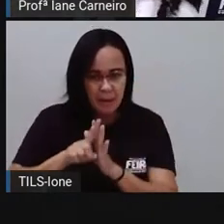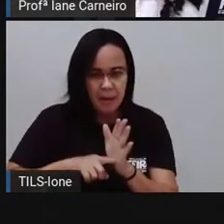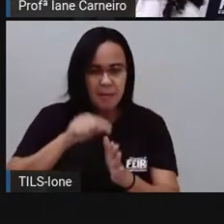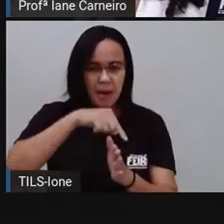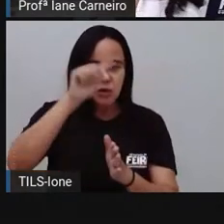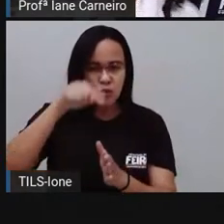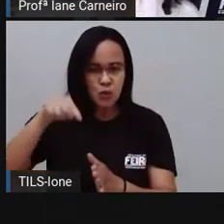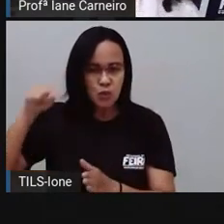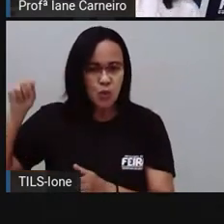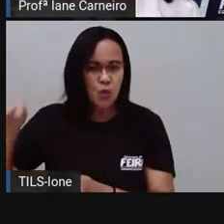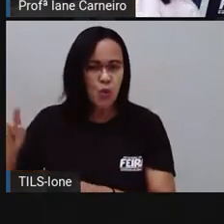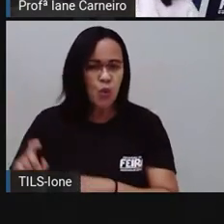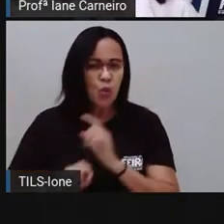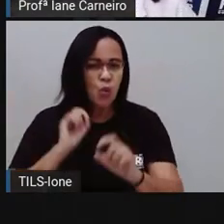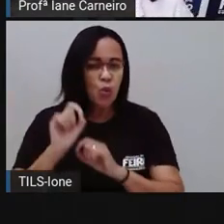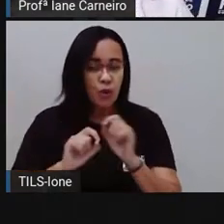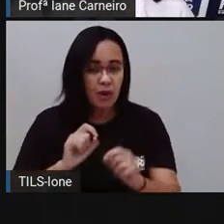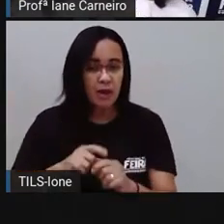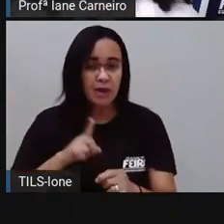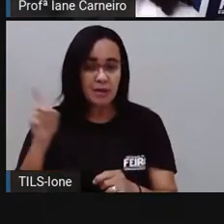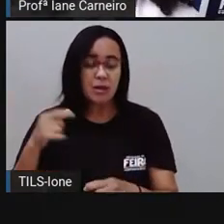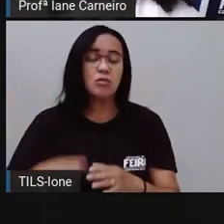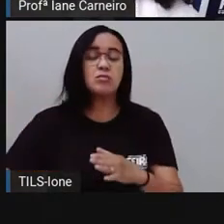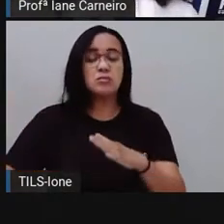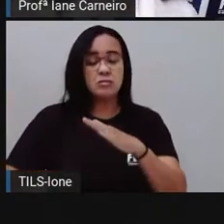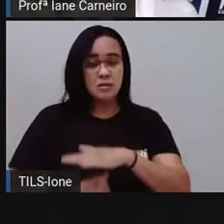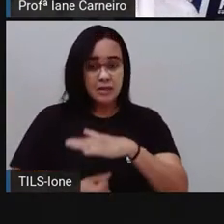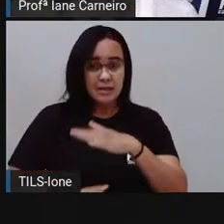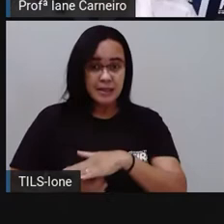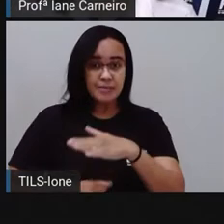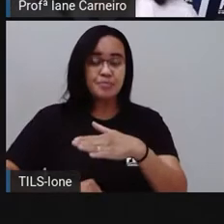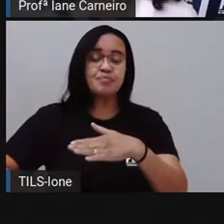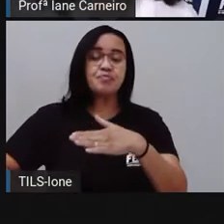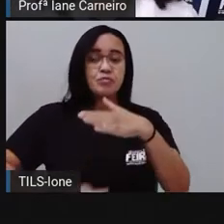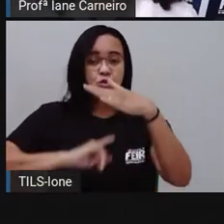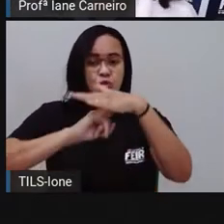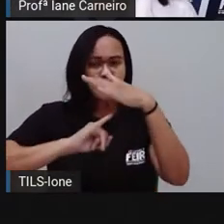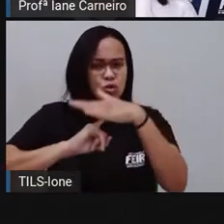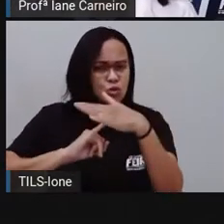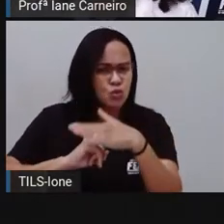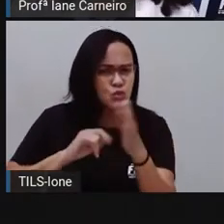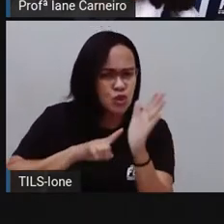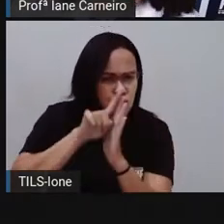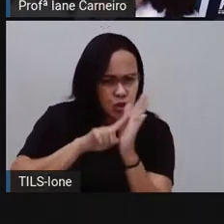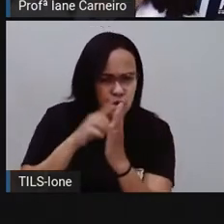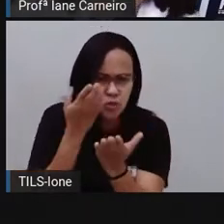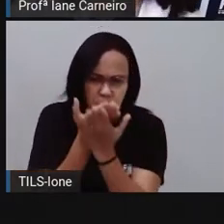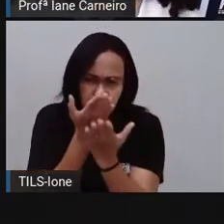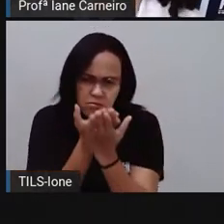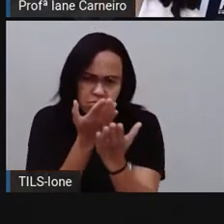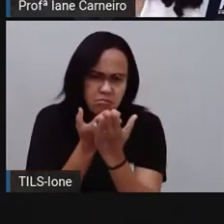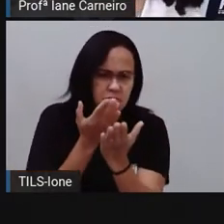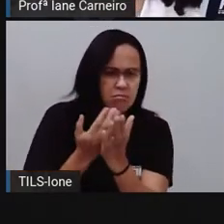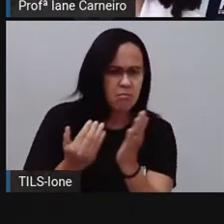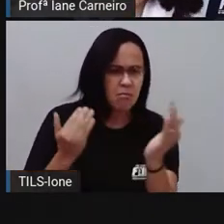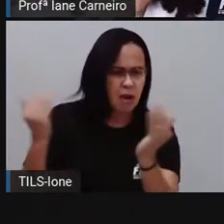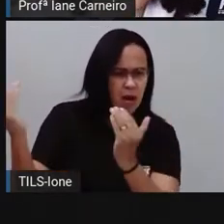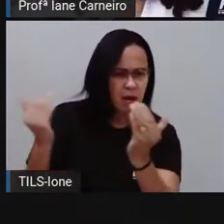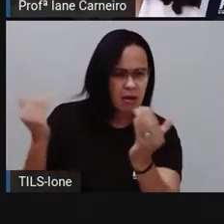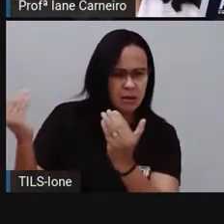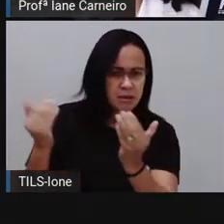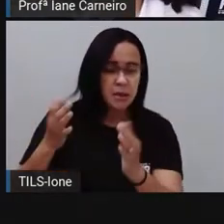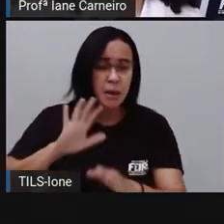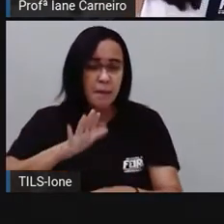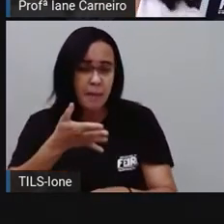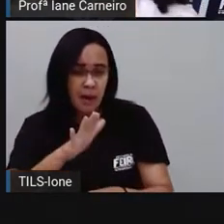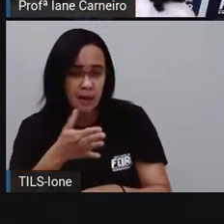né? O Instituto, ele faz uma estimativa de quantas pessoas, né, estão